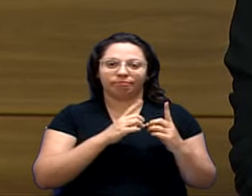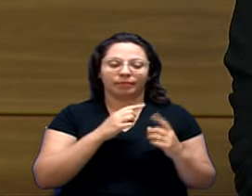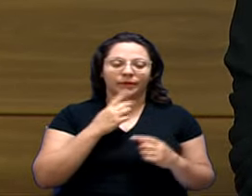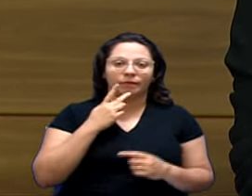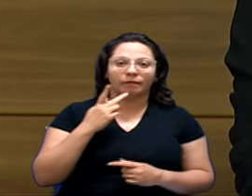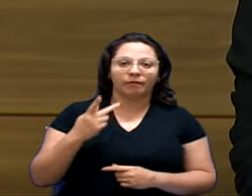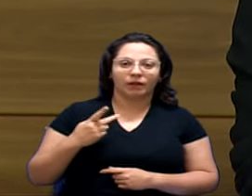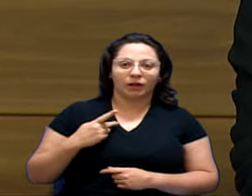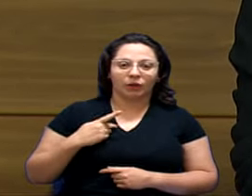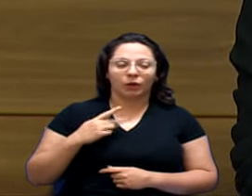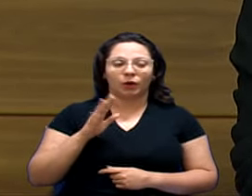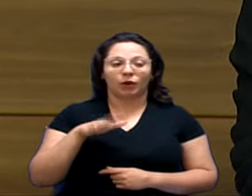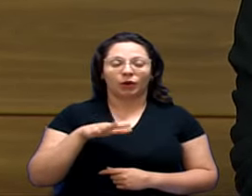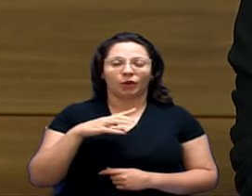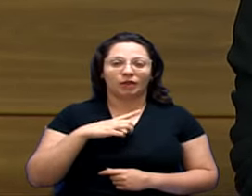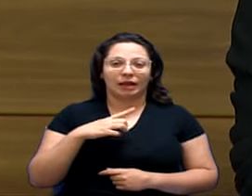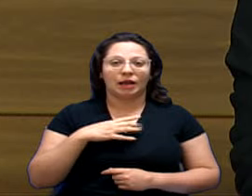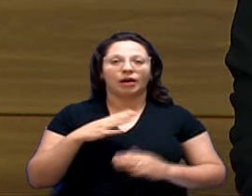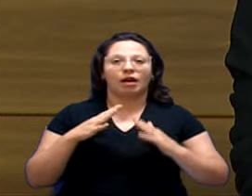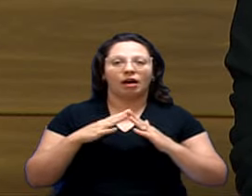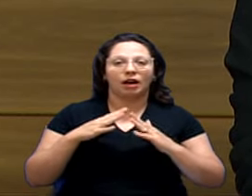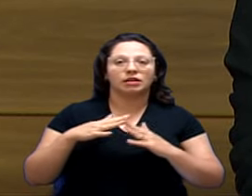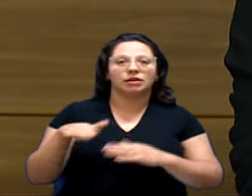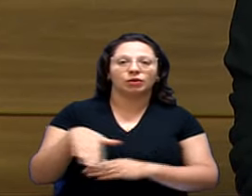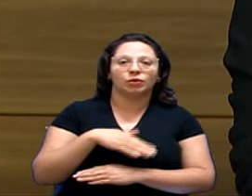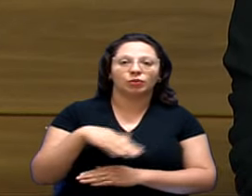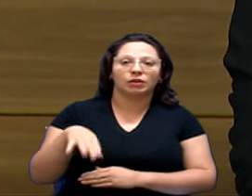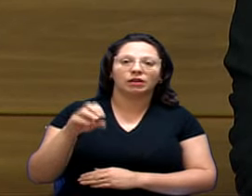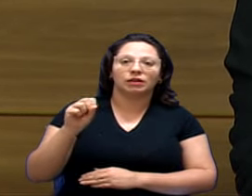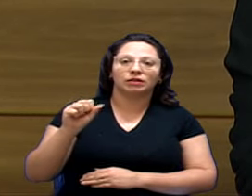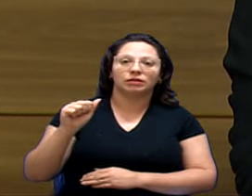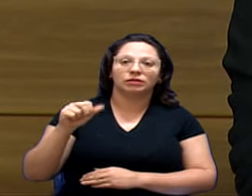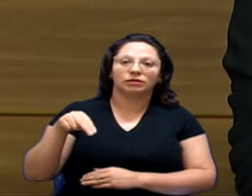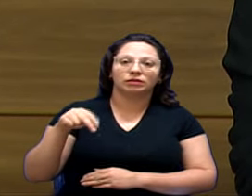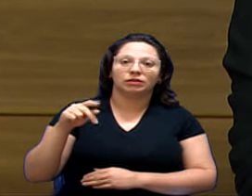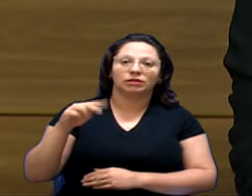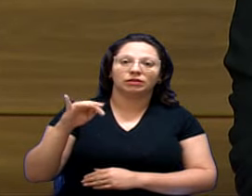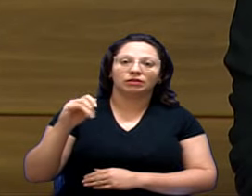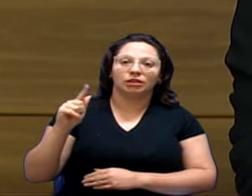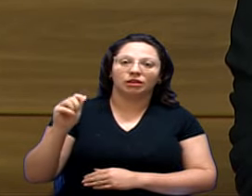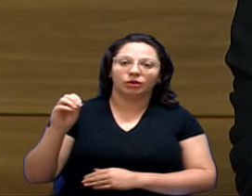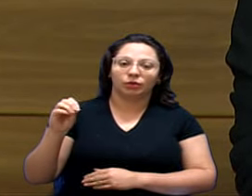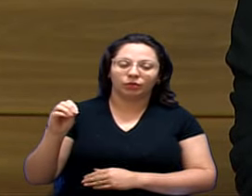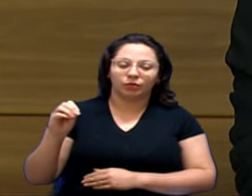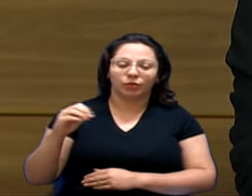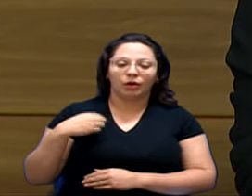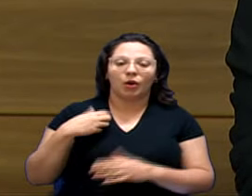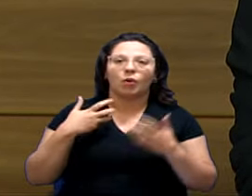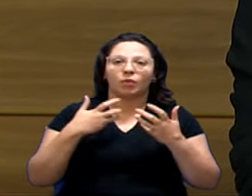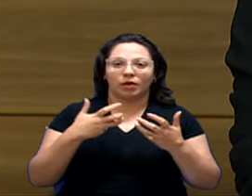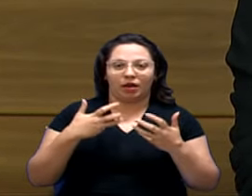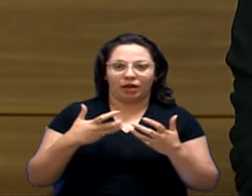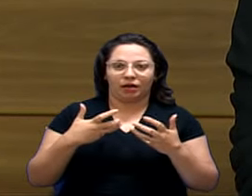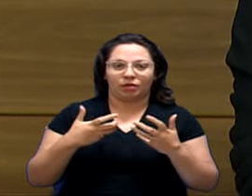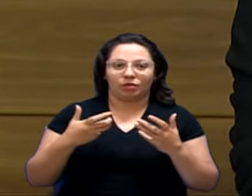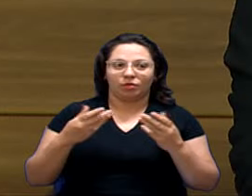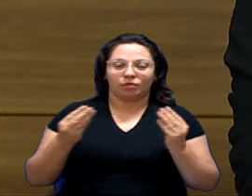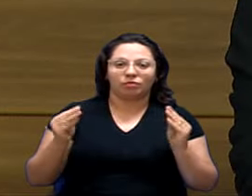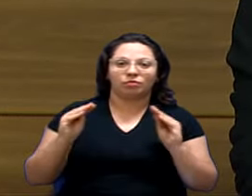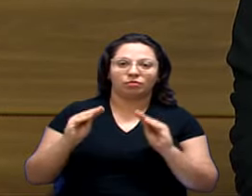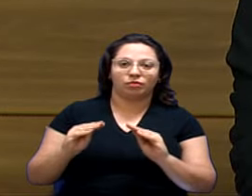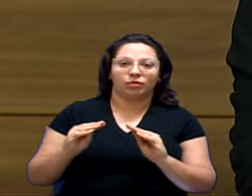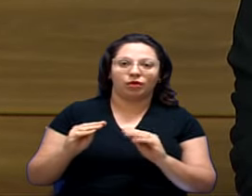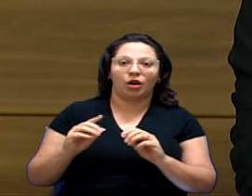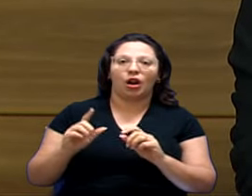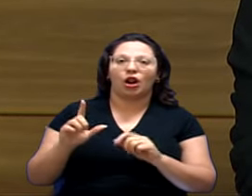assim eu tenho uma casa na Rua Santiago Tô querendo eh implantar dois comércios acho que era